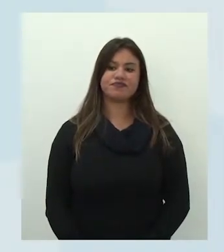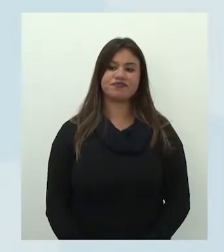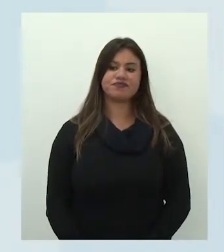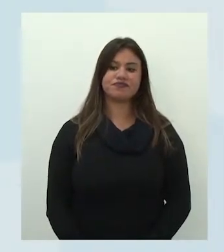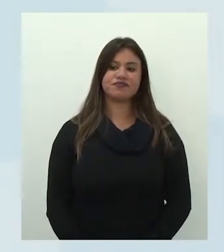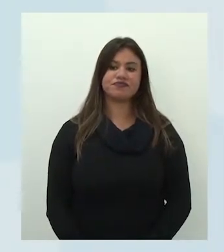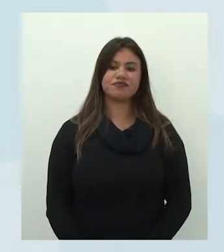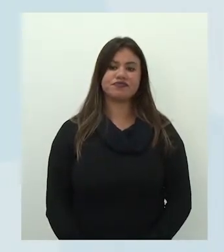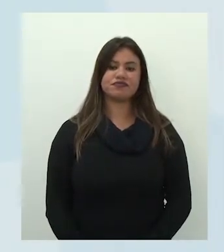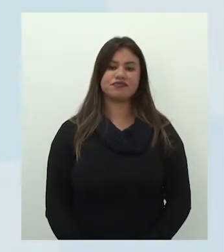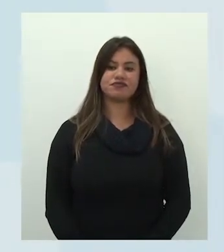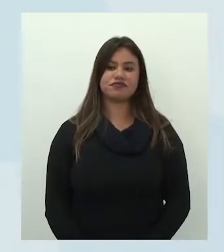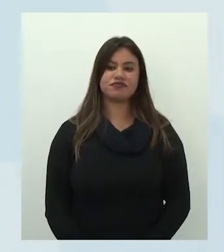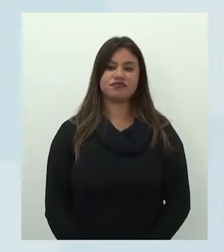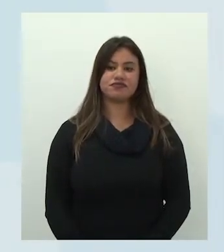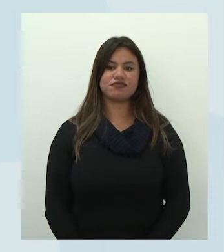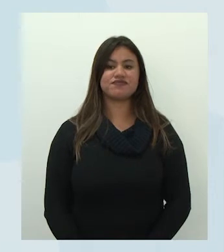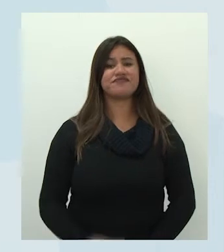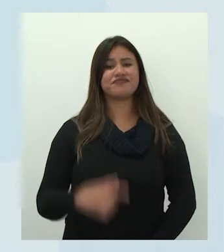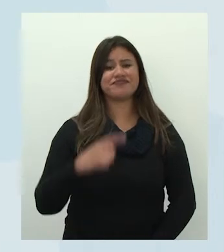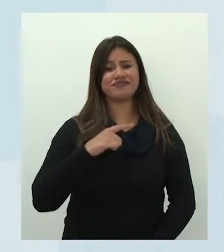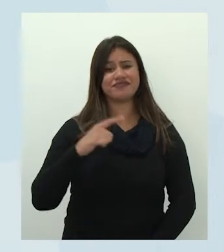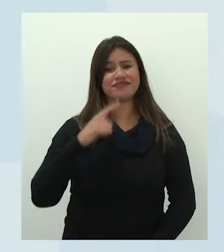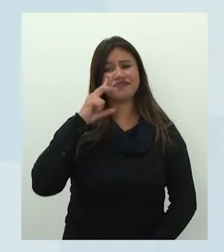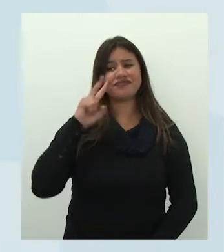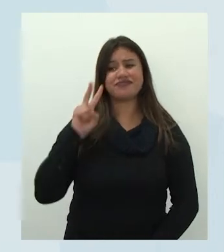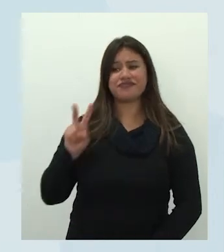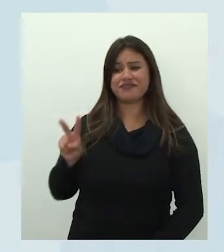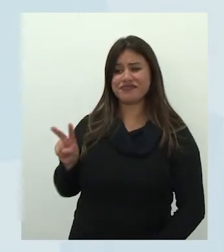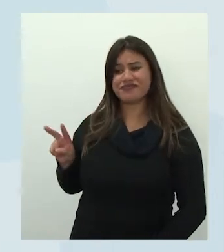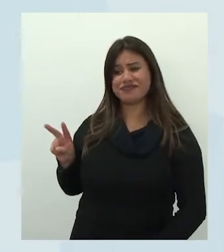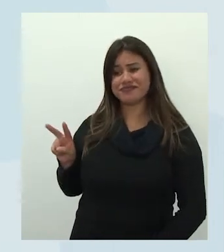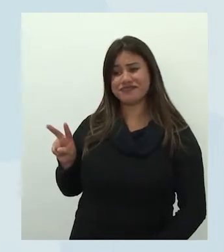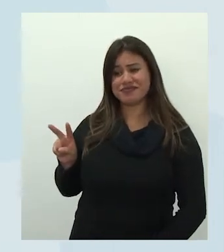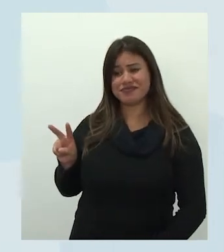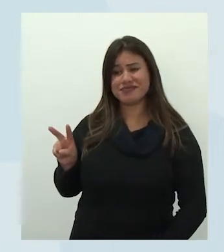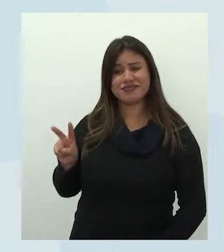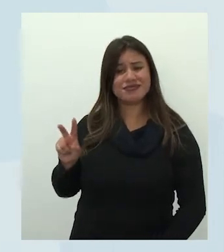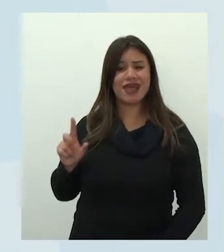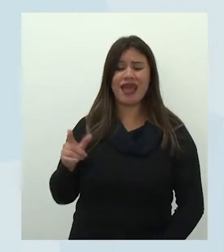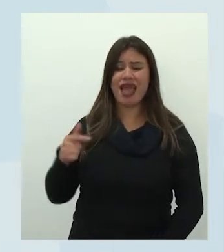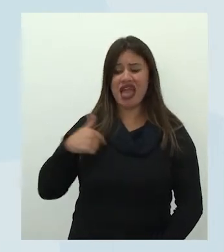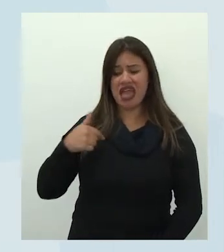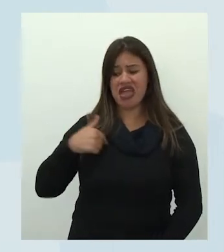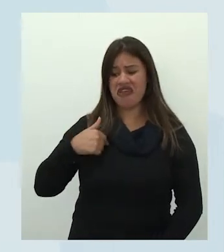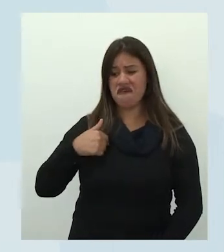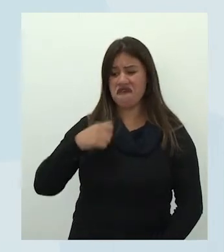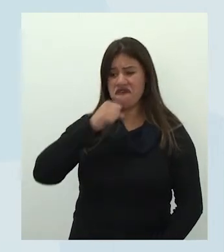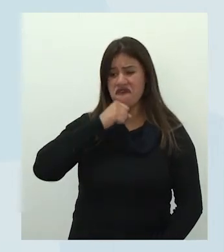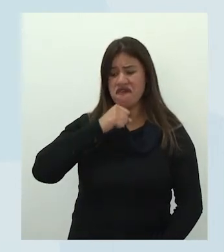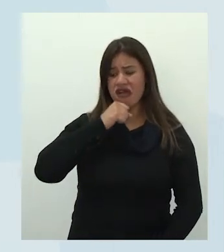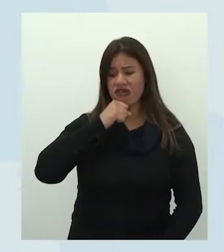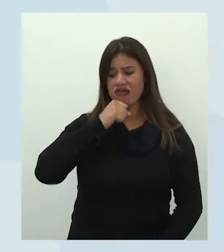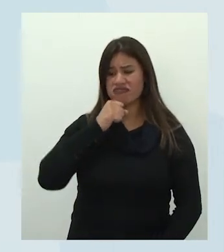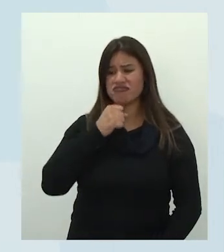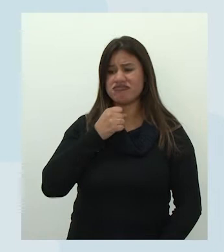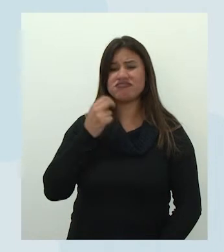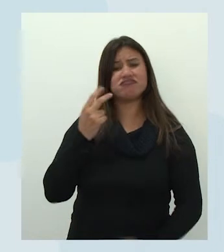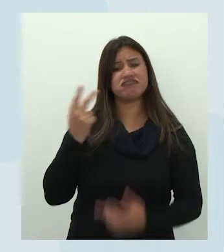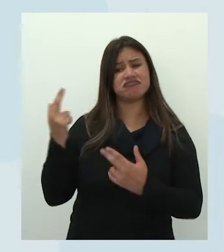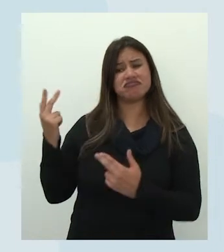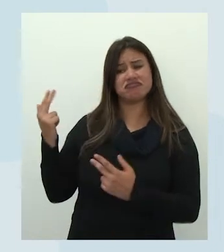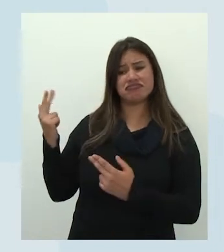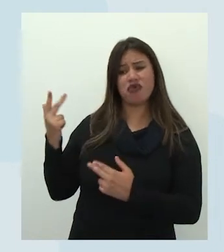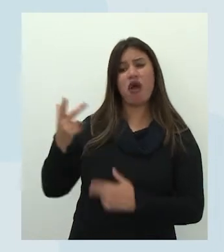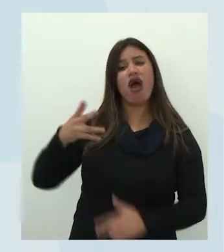Tem gente que encara desta forma o envelhecimento, então olha para frente como se fossem